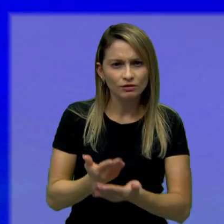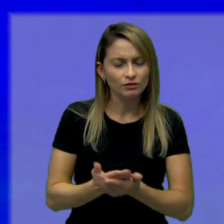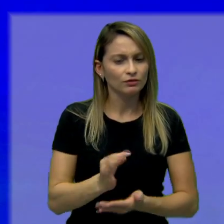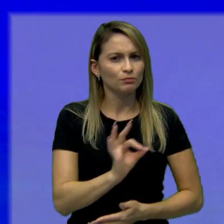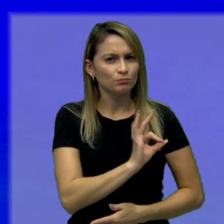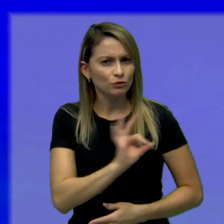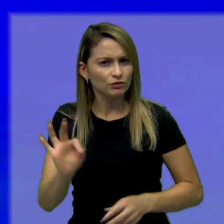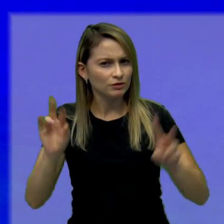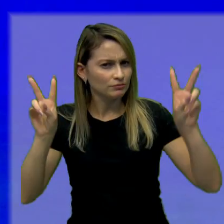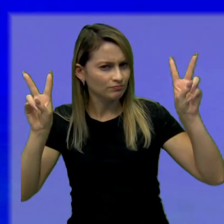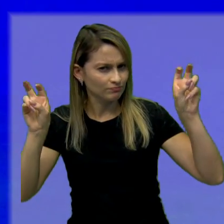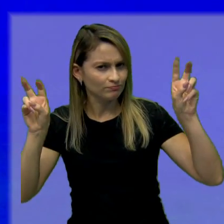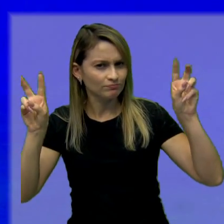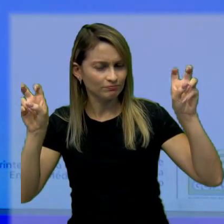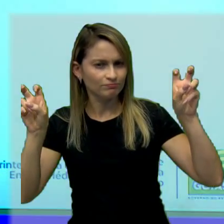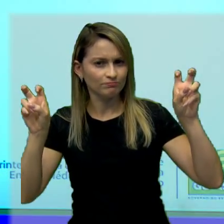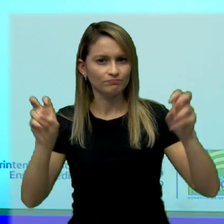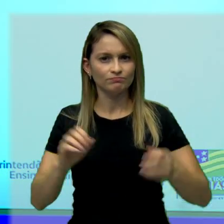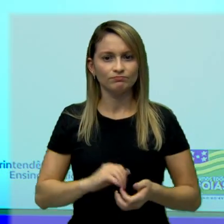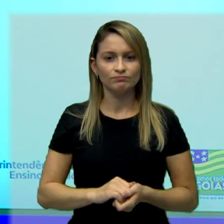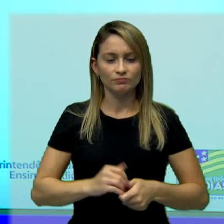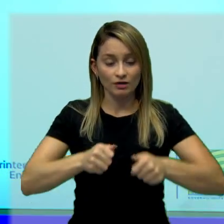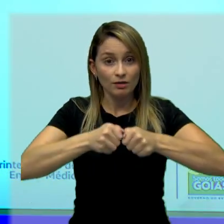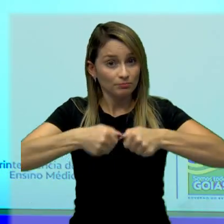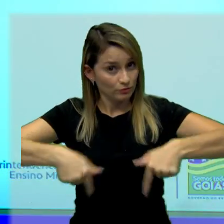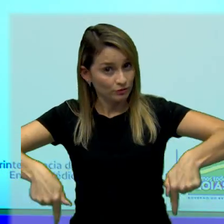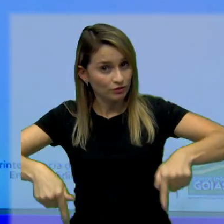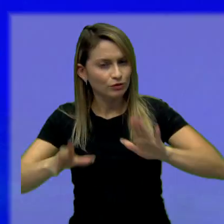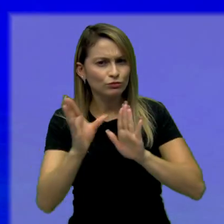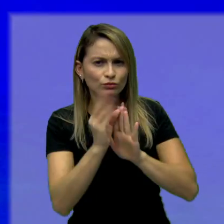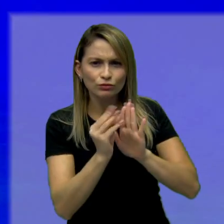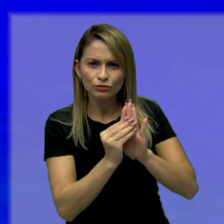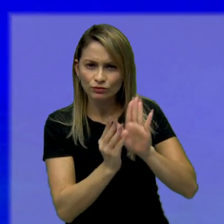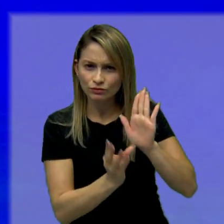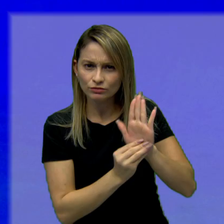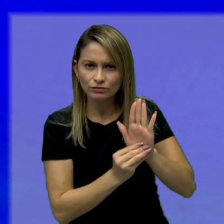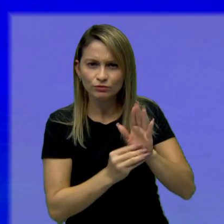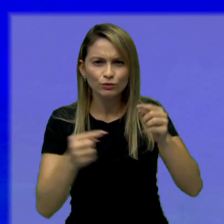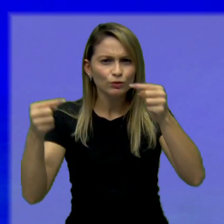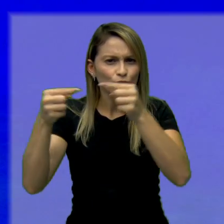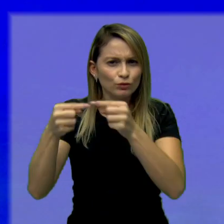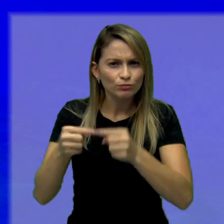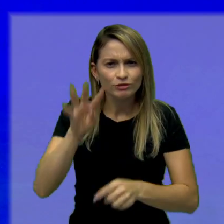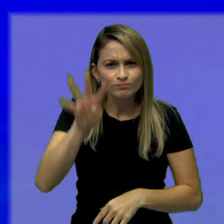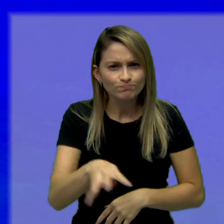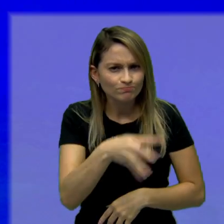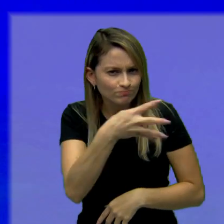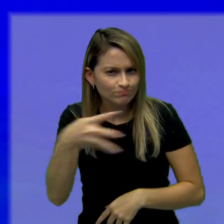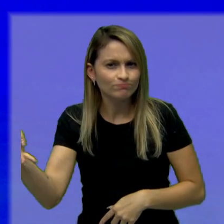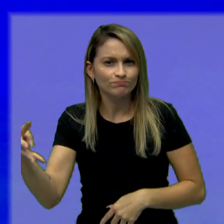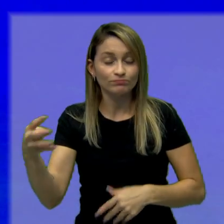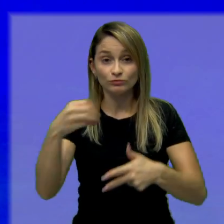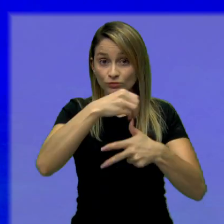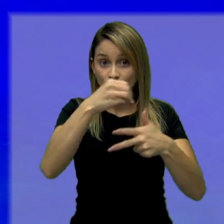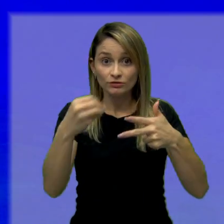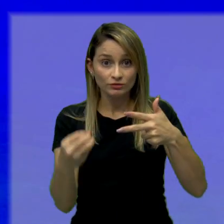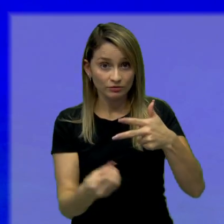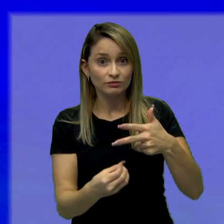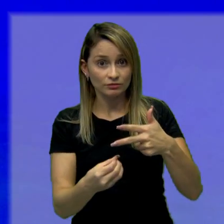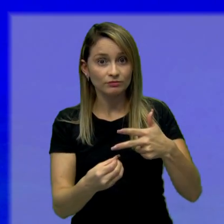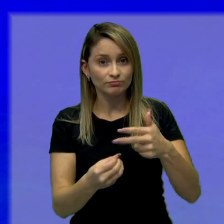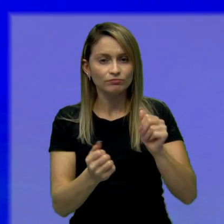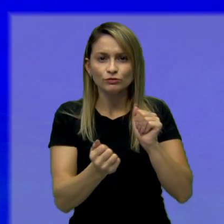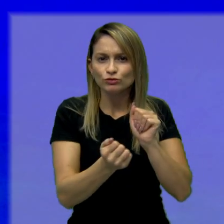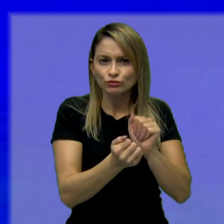hoje estudaremos sobre modernismo. Iremos abordar este conteúdo de acordo com a matriz do Enem. Fica comigo que eu